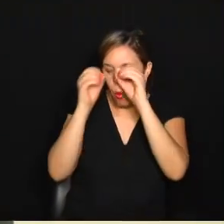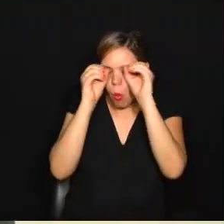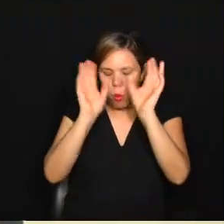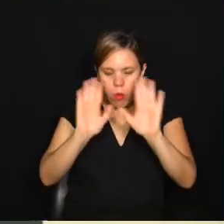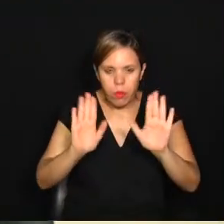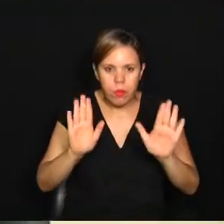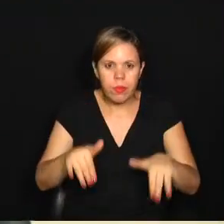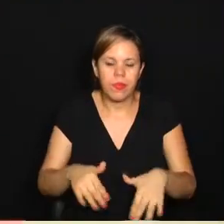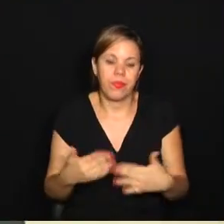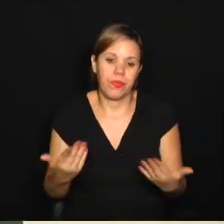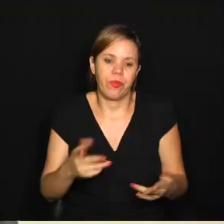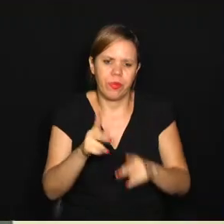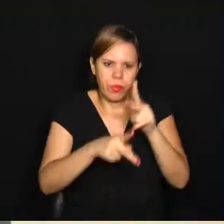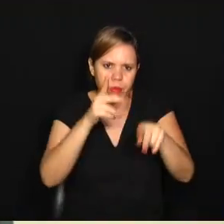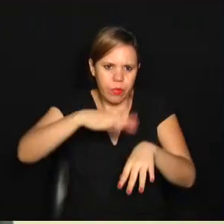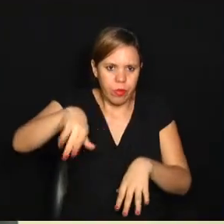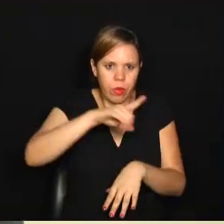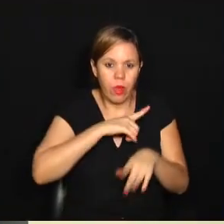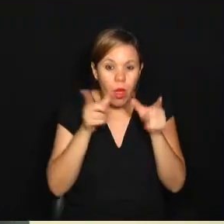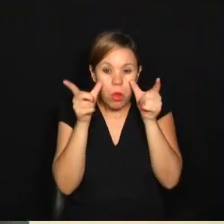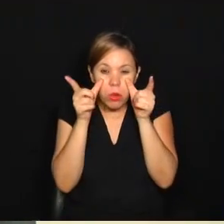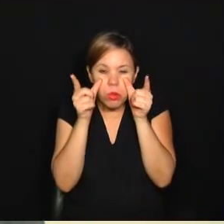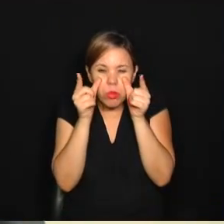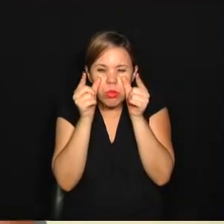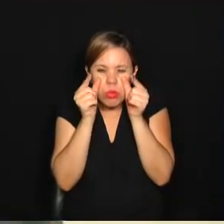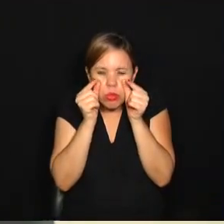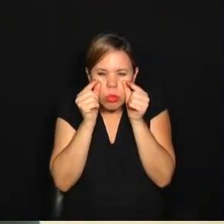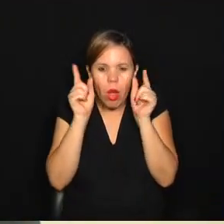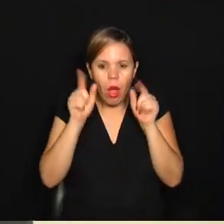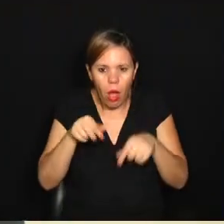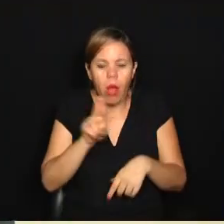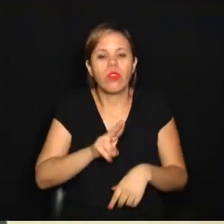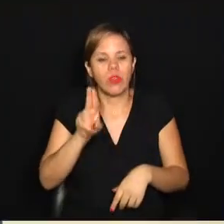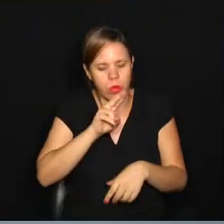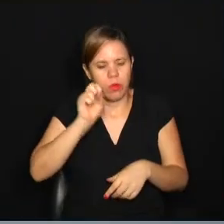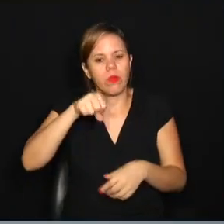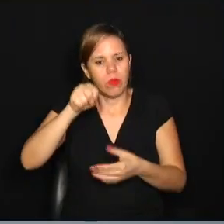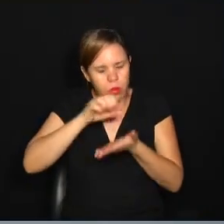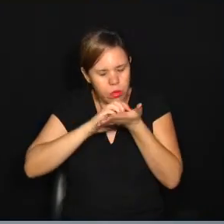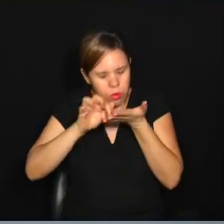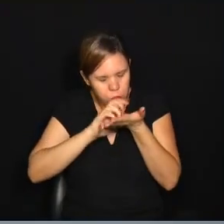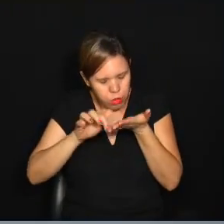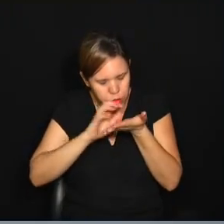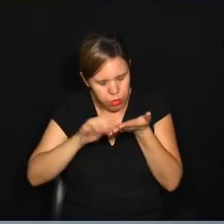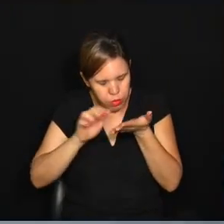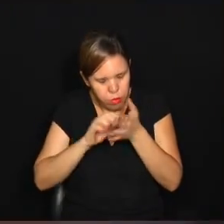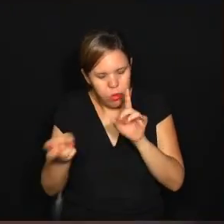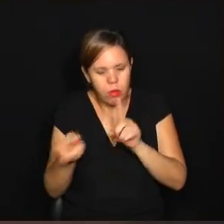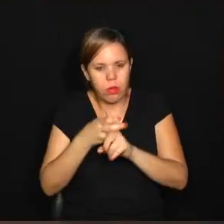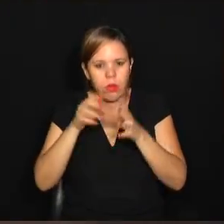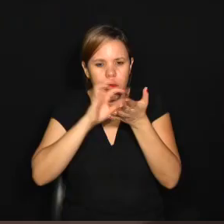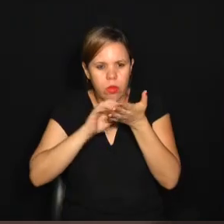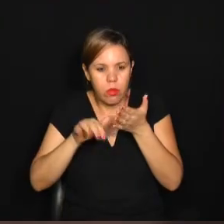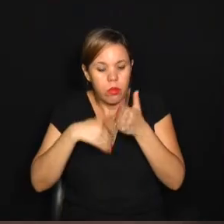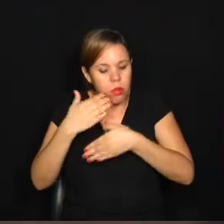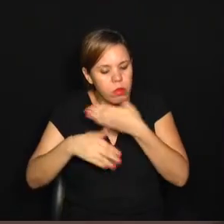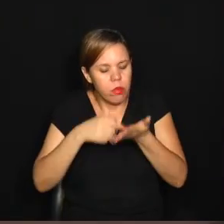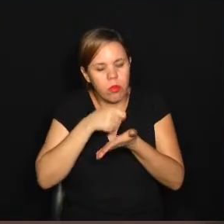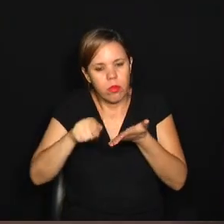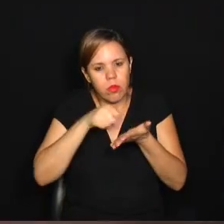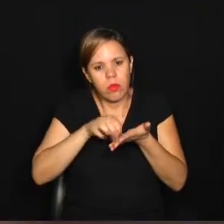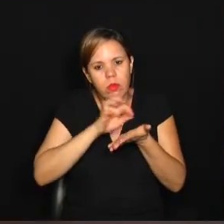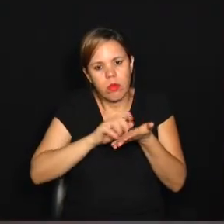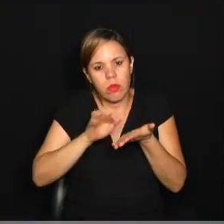não é. Para as pessoas que têm baixa visão também é utilizado o Braille. O sistema Braille é um processo de escrita e